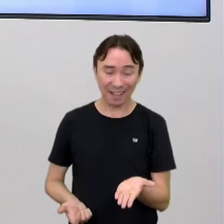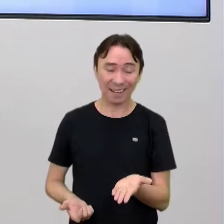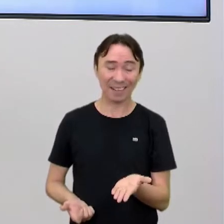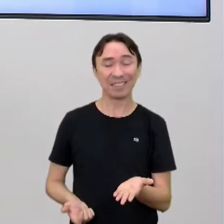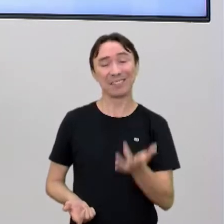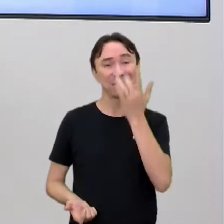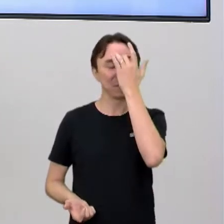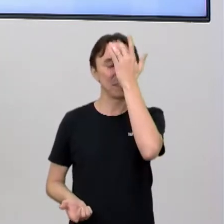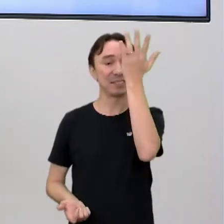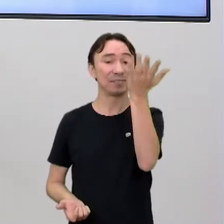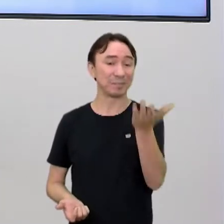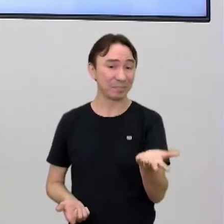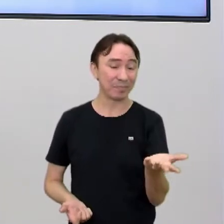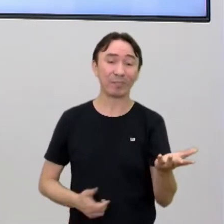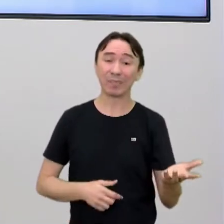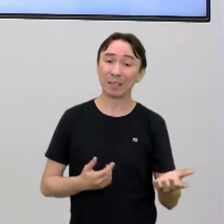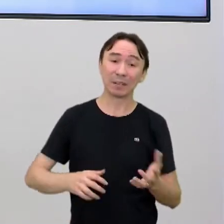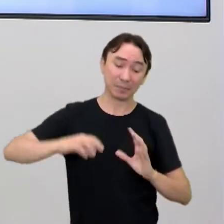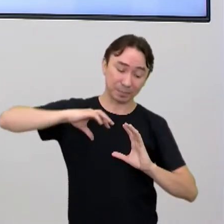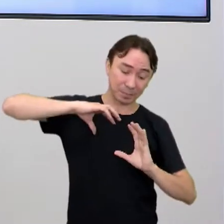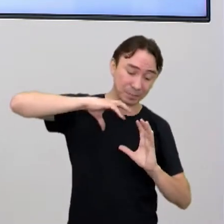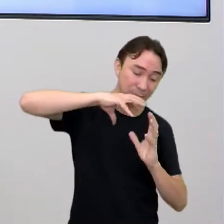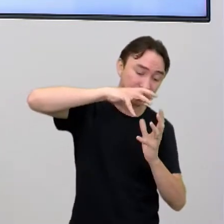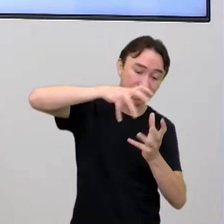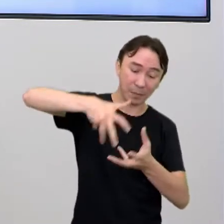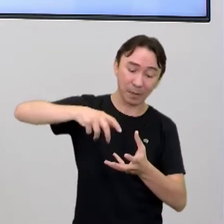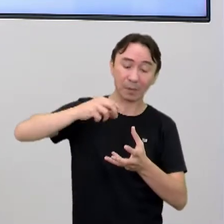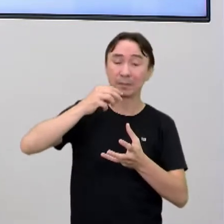a gente tem com a globalização, ela está